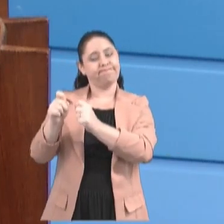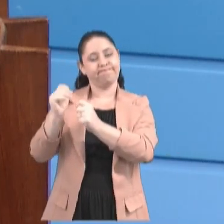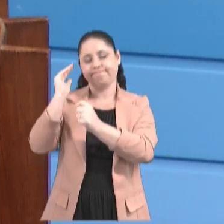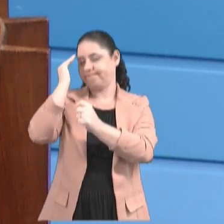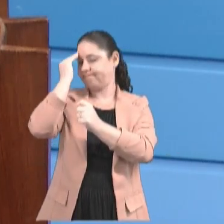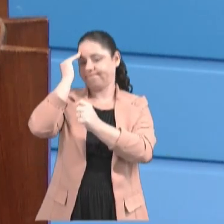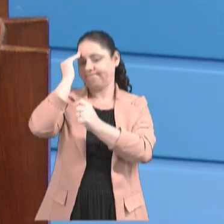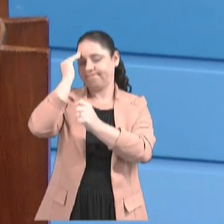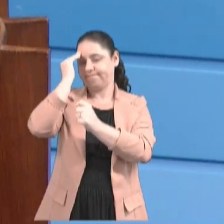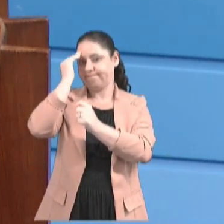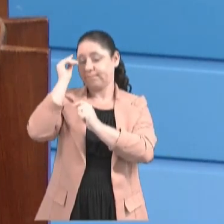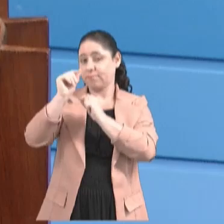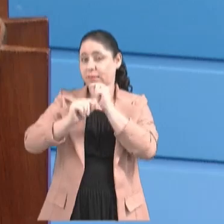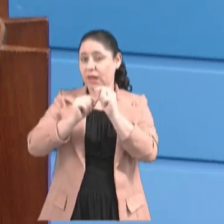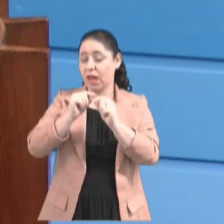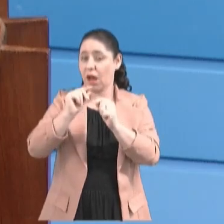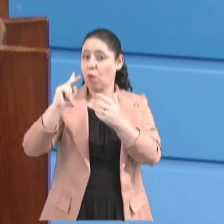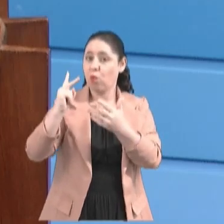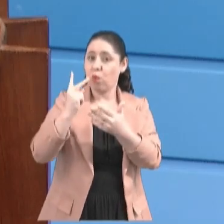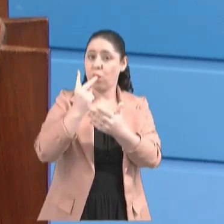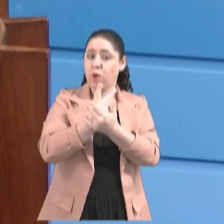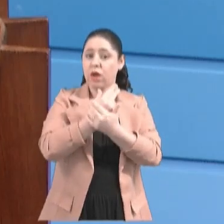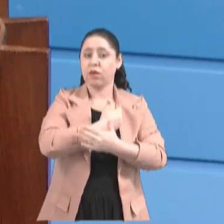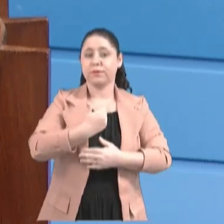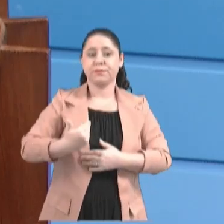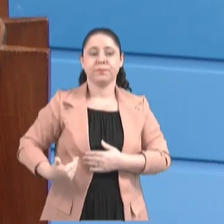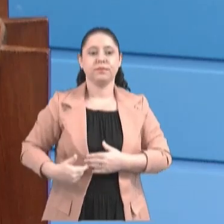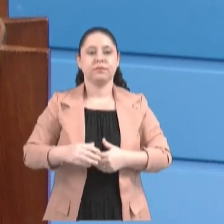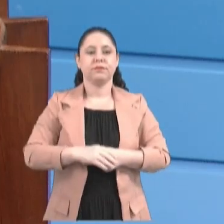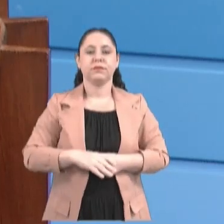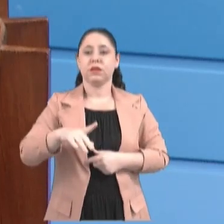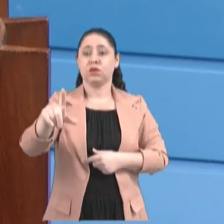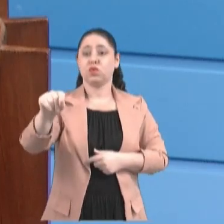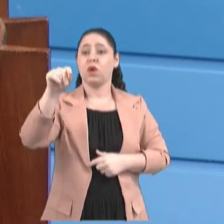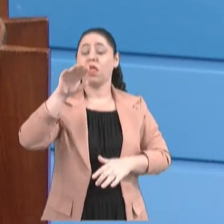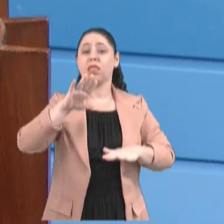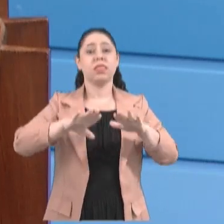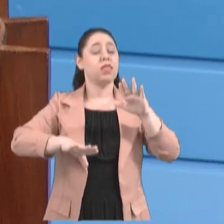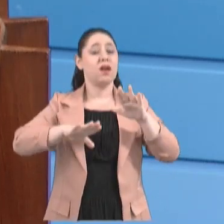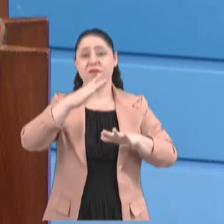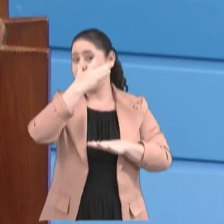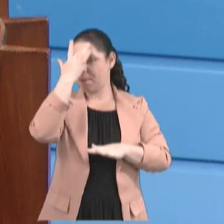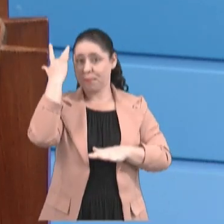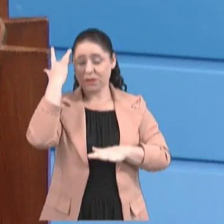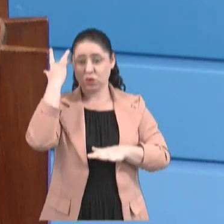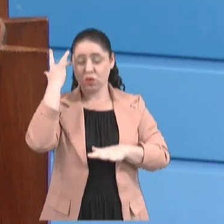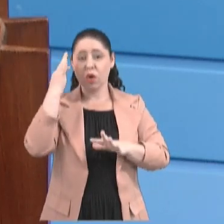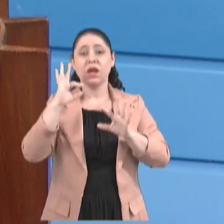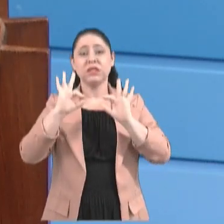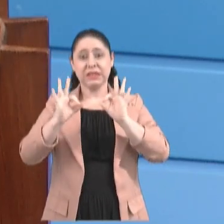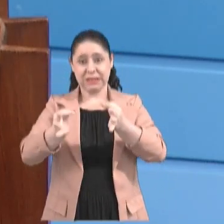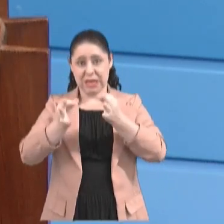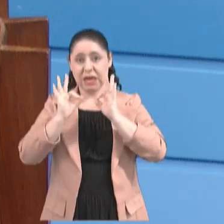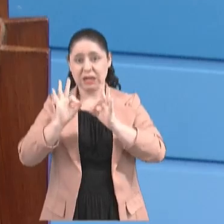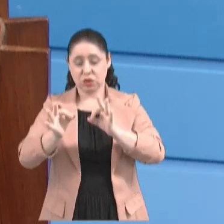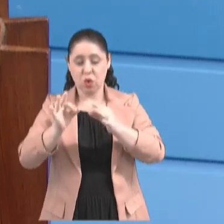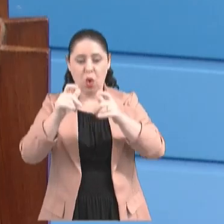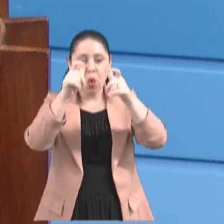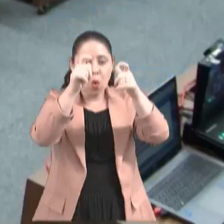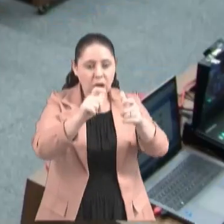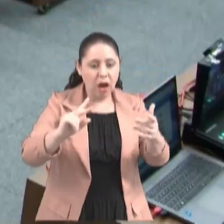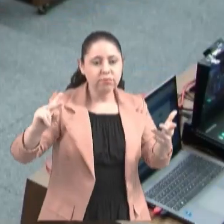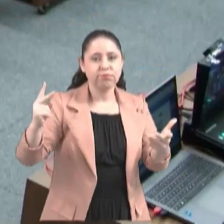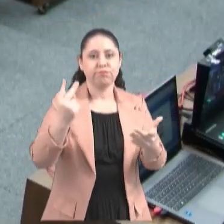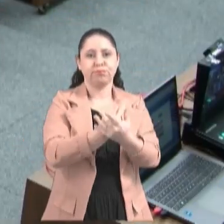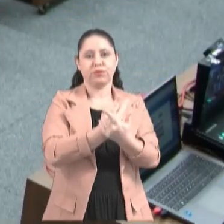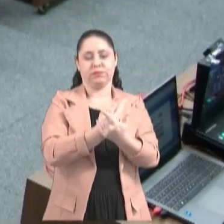E esse tal erro do governador, colocar, talvez, pessoas certas em lugares errados.